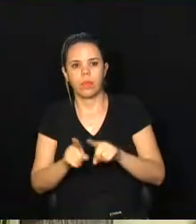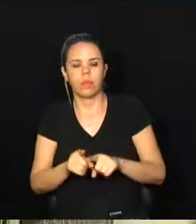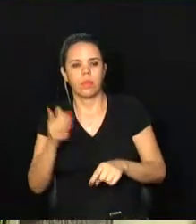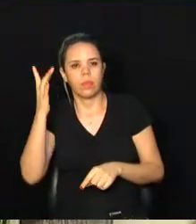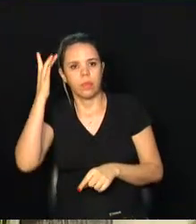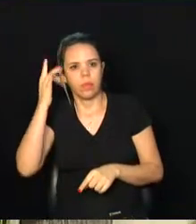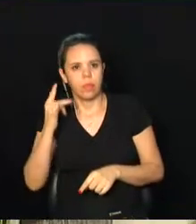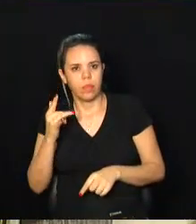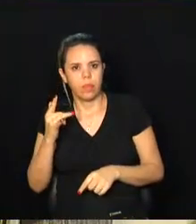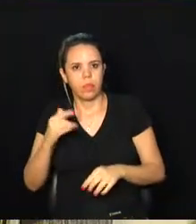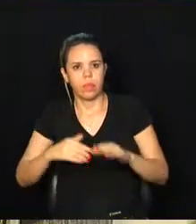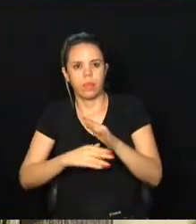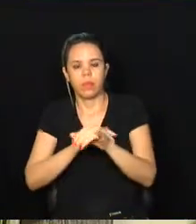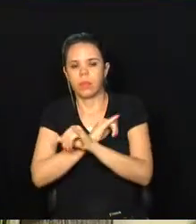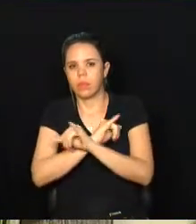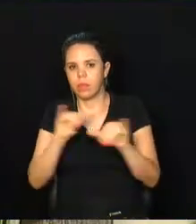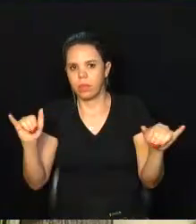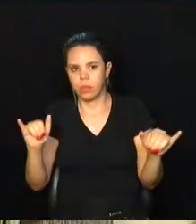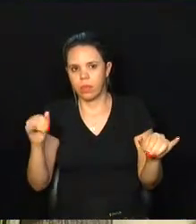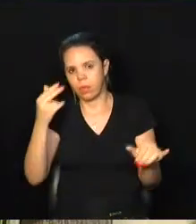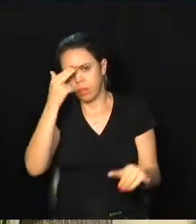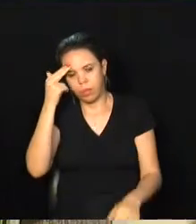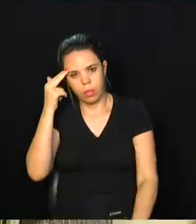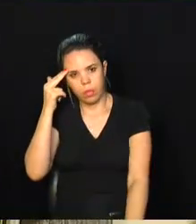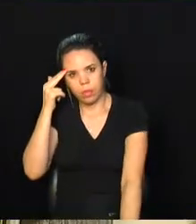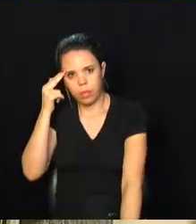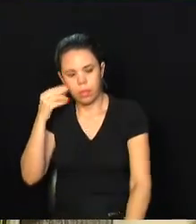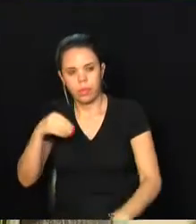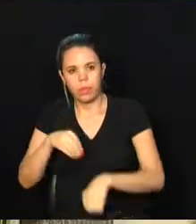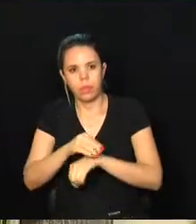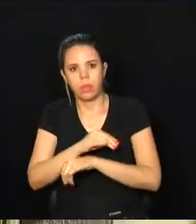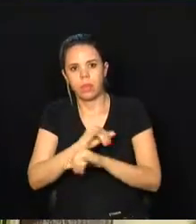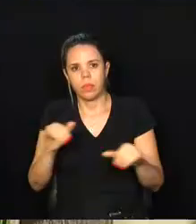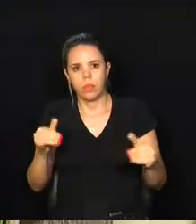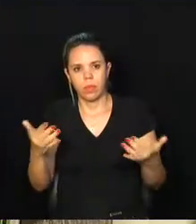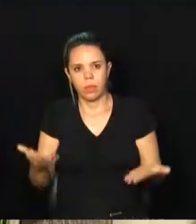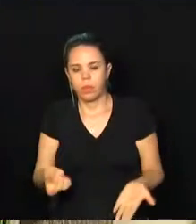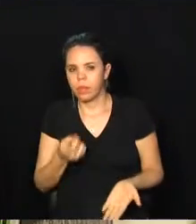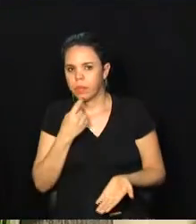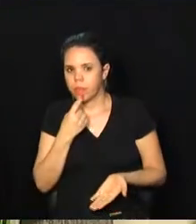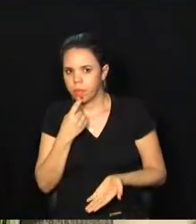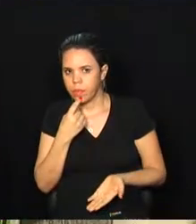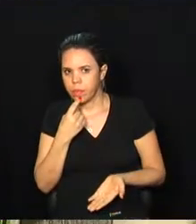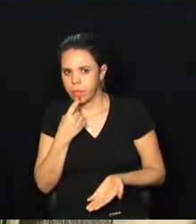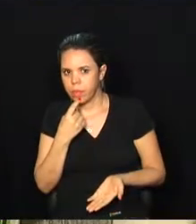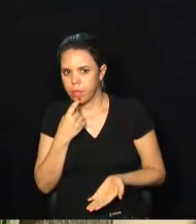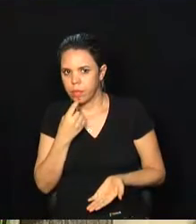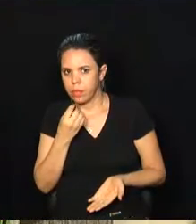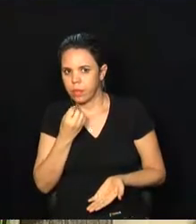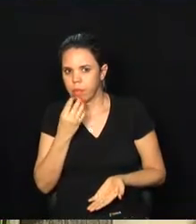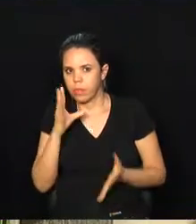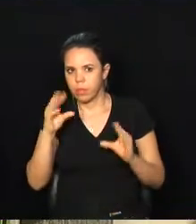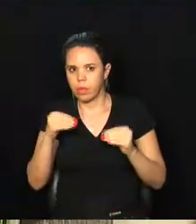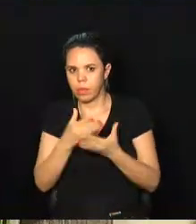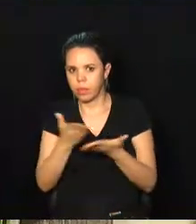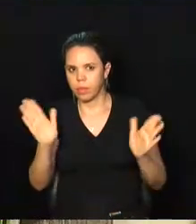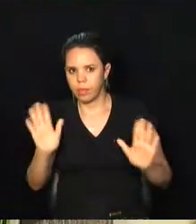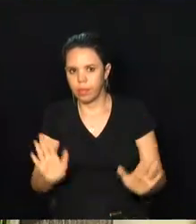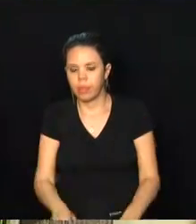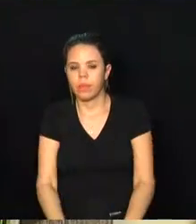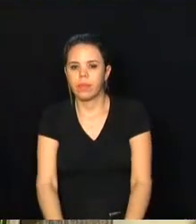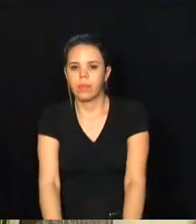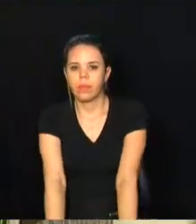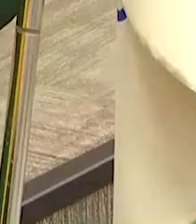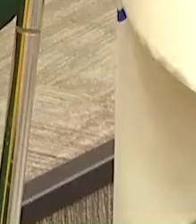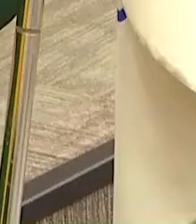amanhã no Câmara Notícia com Gabriel Castro trazendo as últimas notícias de Campinas e região. Uma ótima noite e até mais.